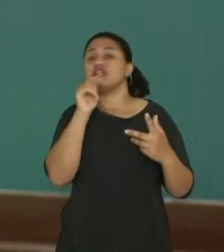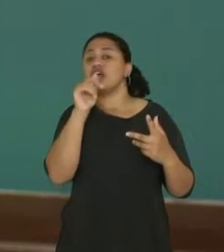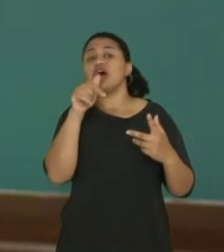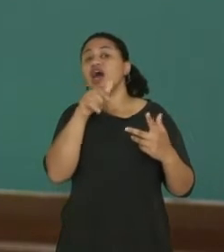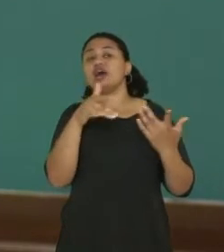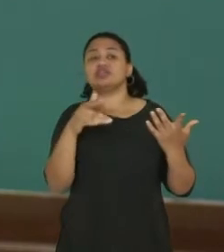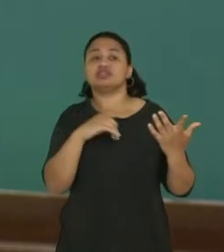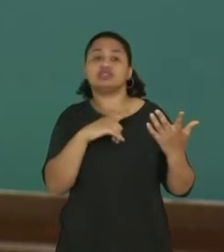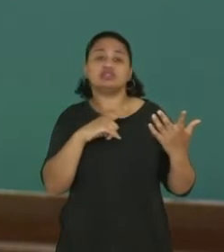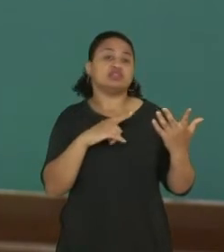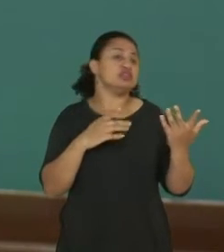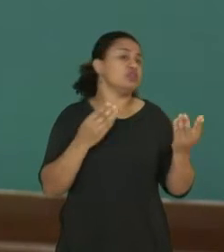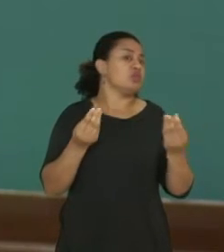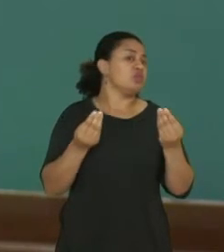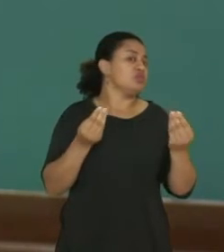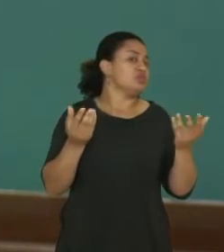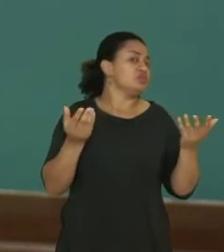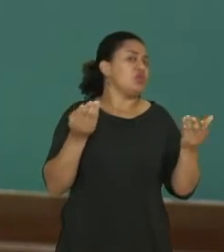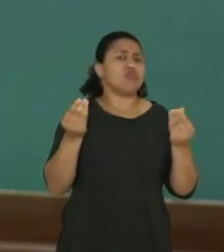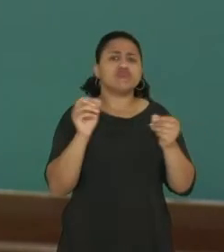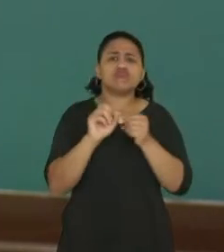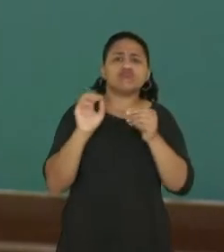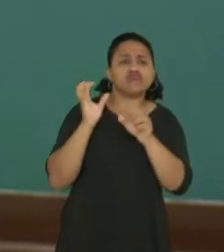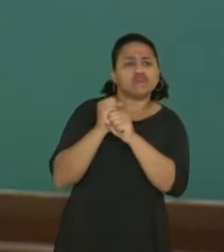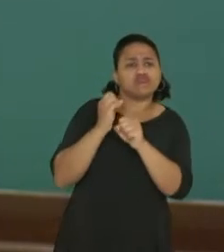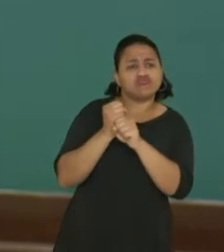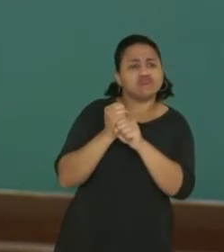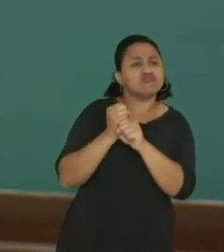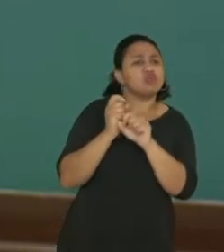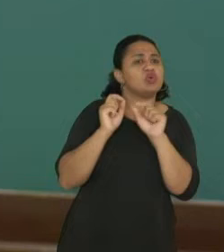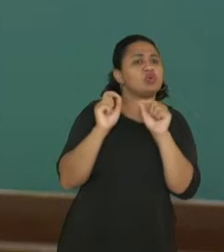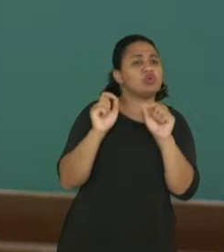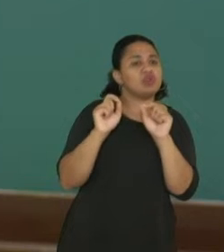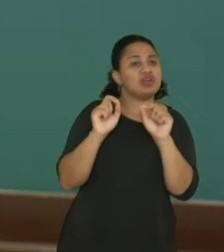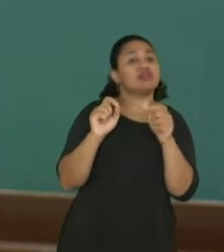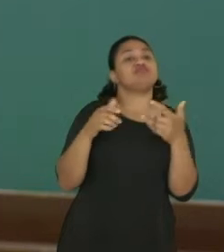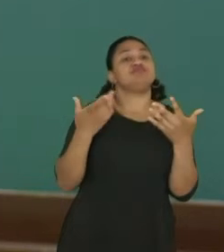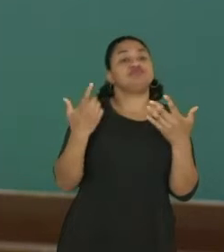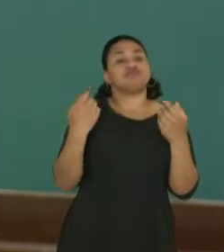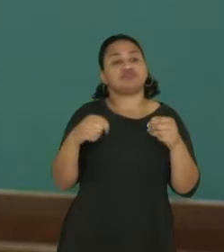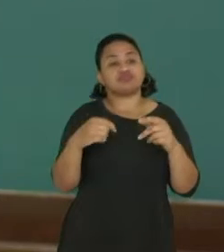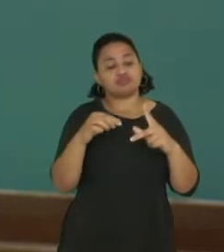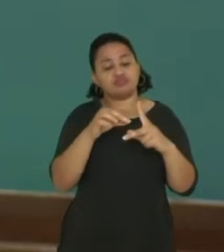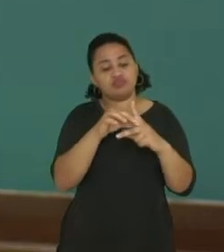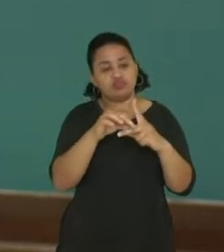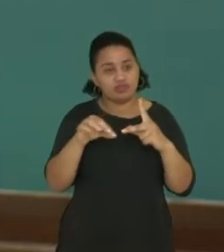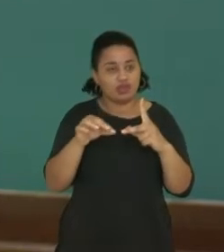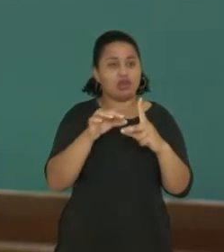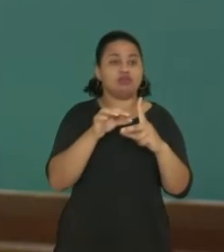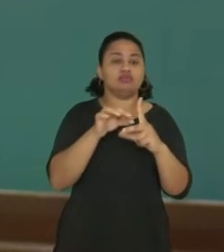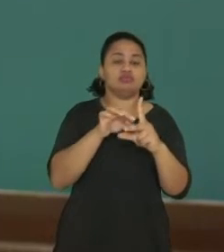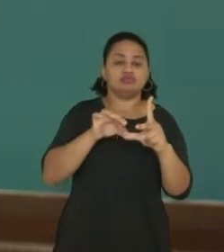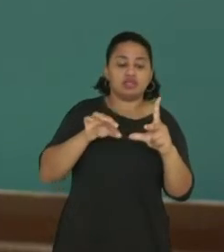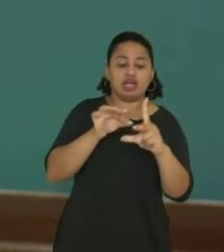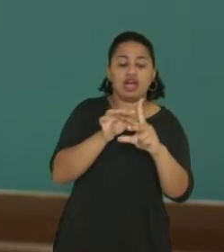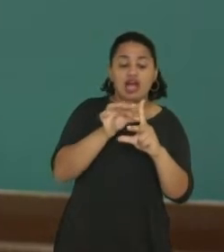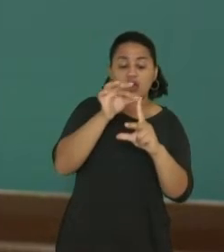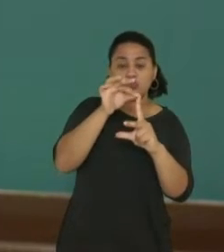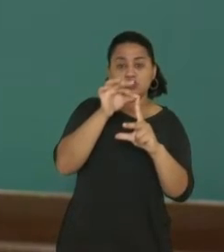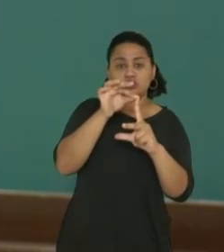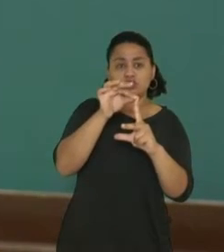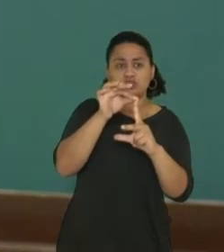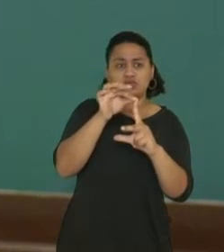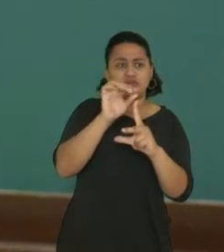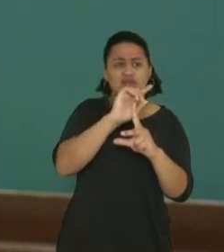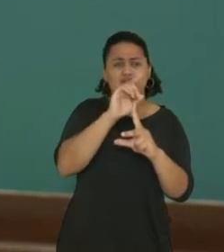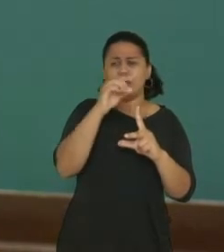que é o volume de água? Como que a gente faz para calcular? Então, a gente tem o comprimento, a largura e a altura. Ah, mas por que